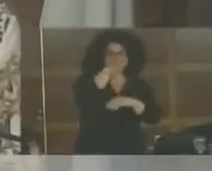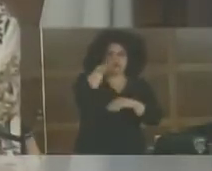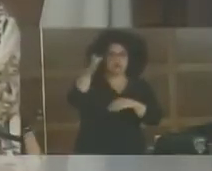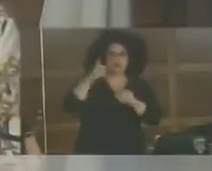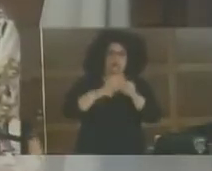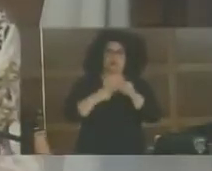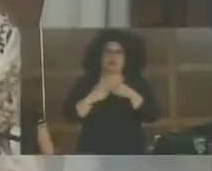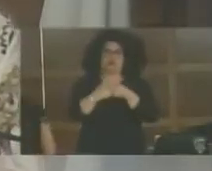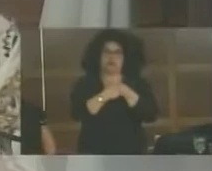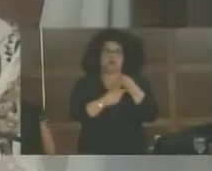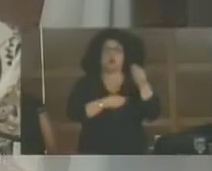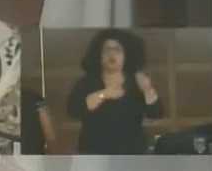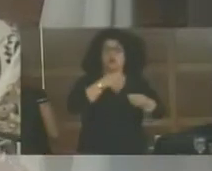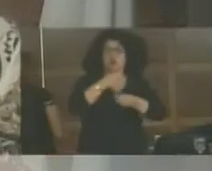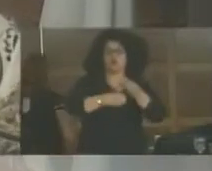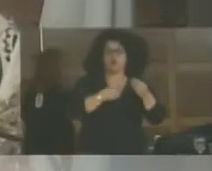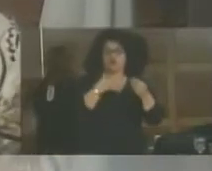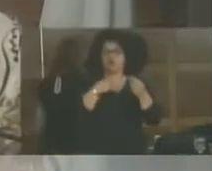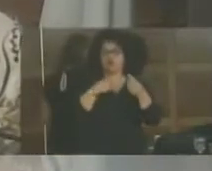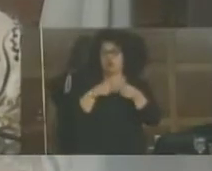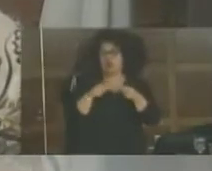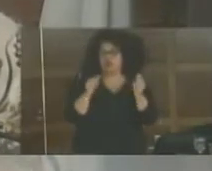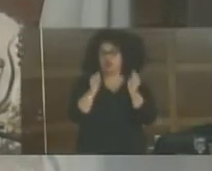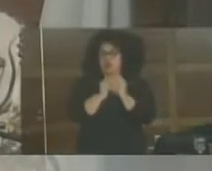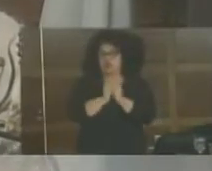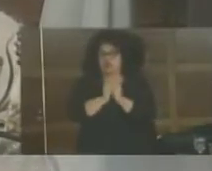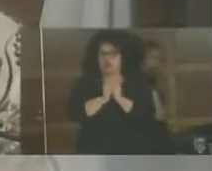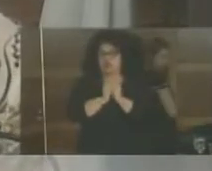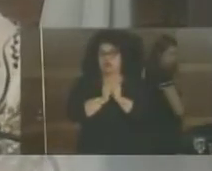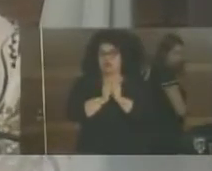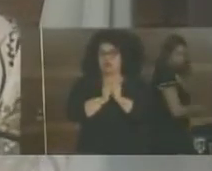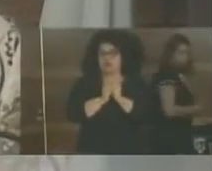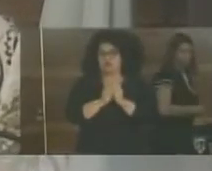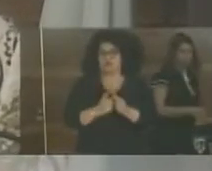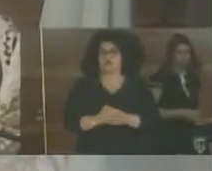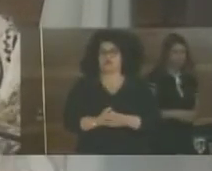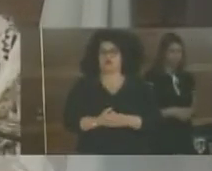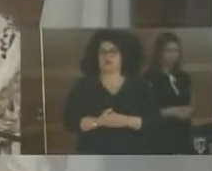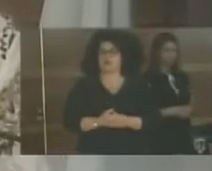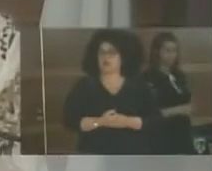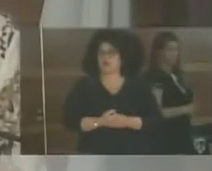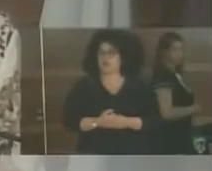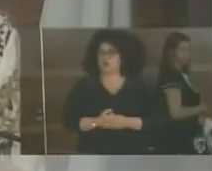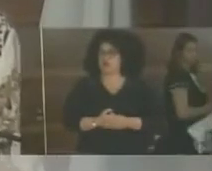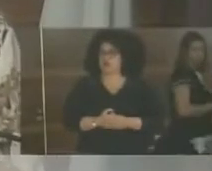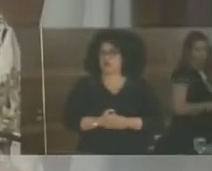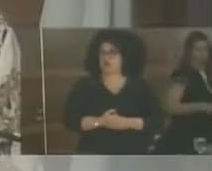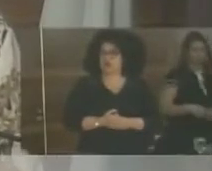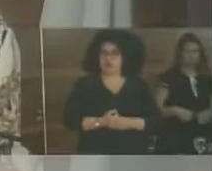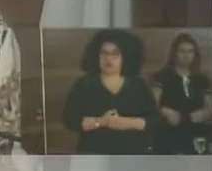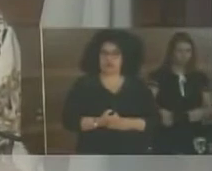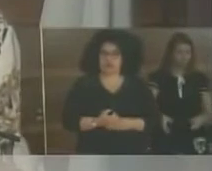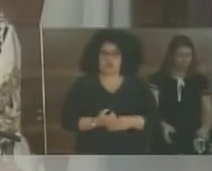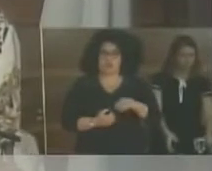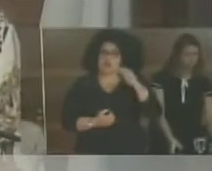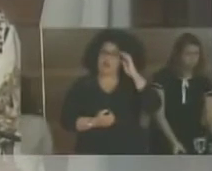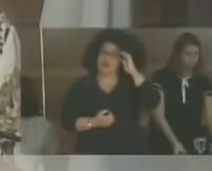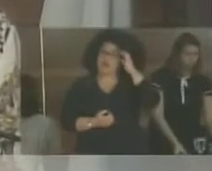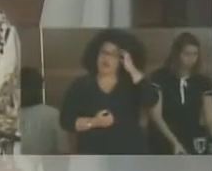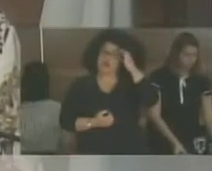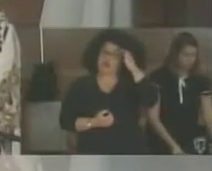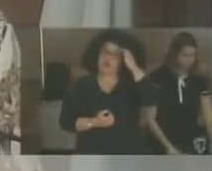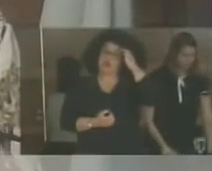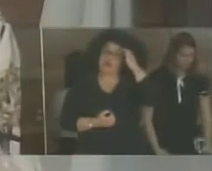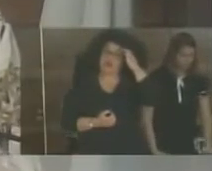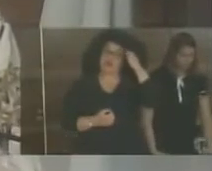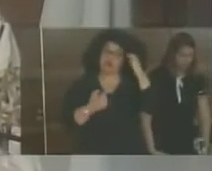será feito. Eu estarei junto com vocês e com o bem-estar animal, que o castramóvel vem do bem-estar animal, vai